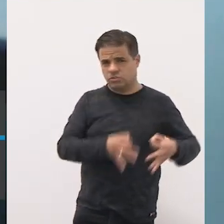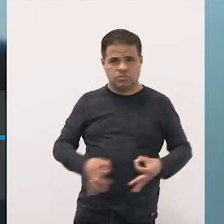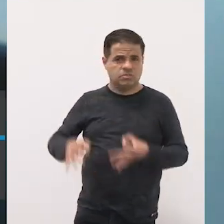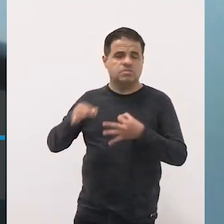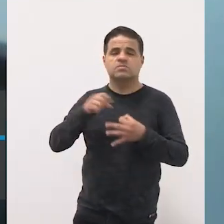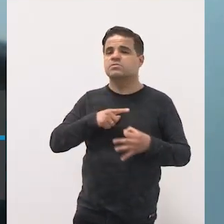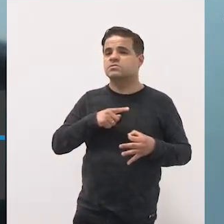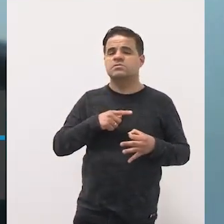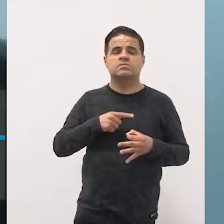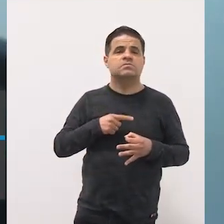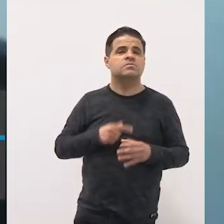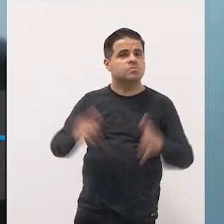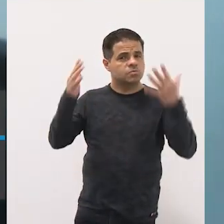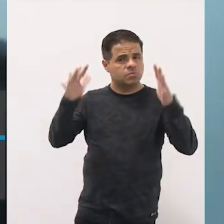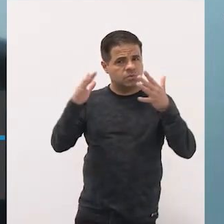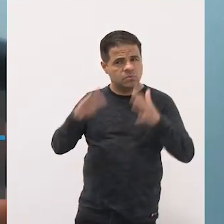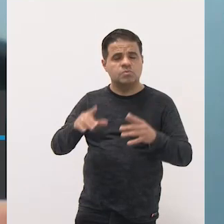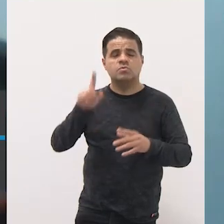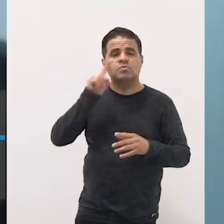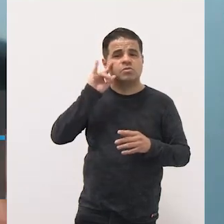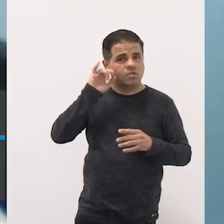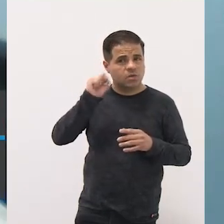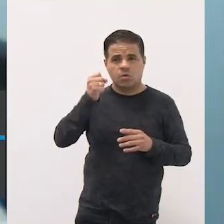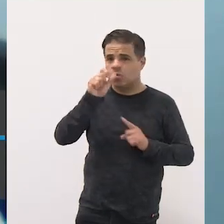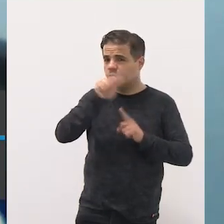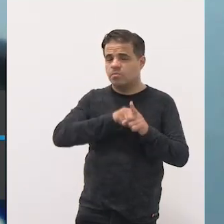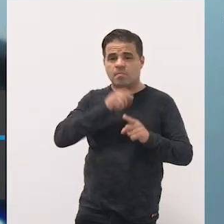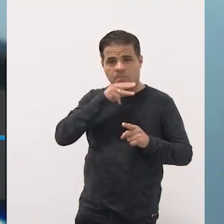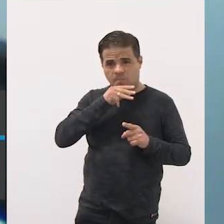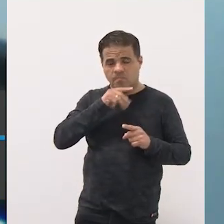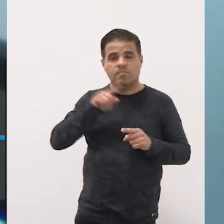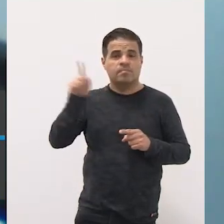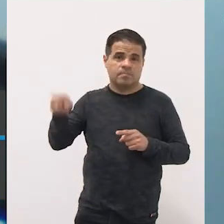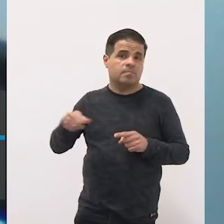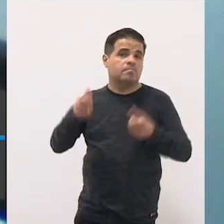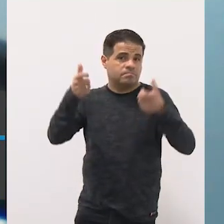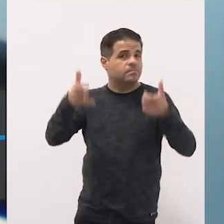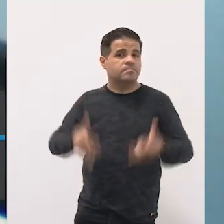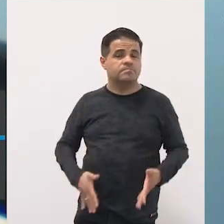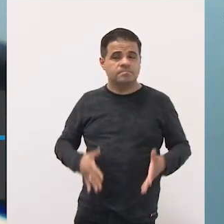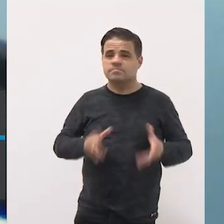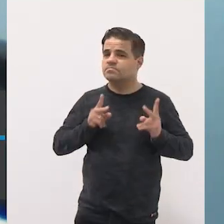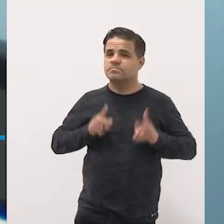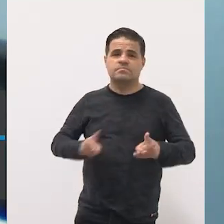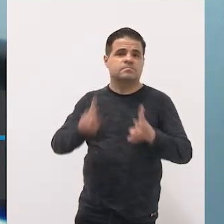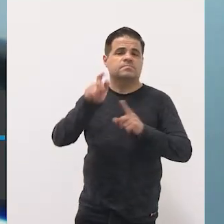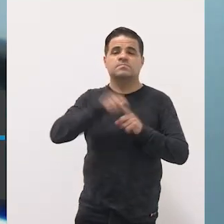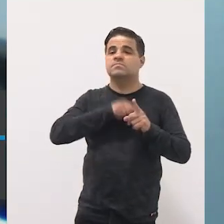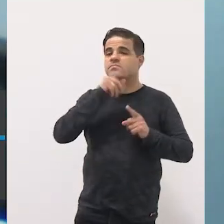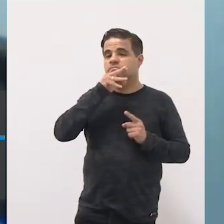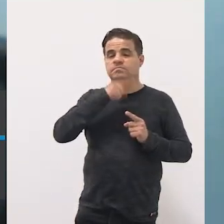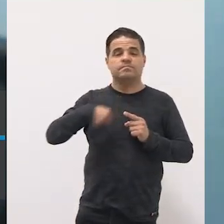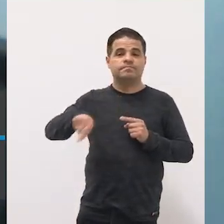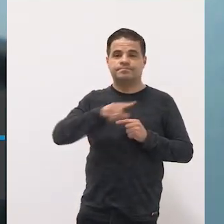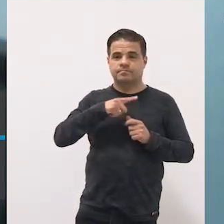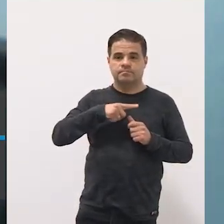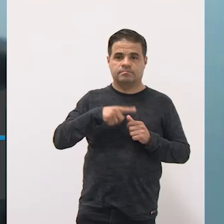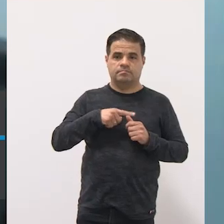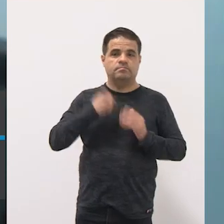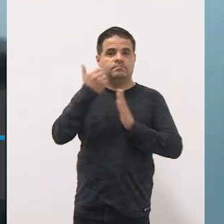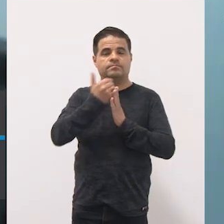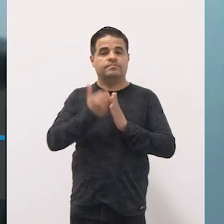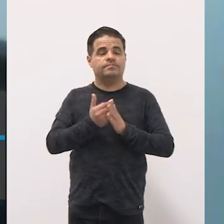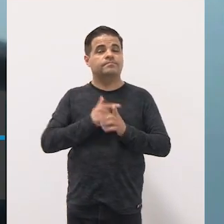foi uma comemoração do 8 de março. Março são as águas de março, né? Sempre março a gente tem problema